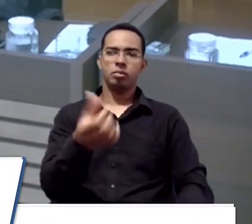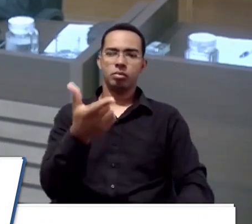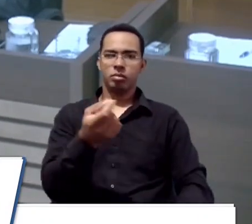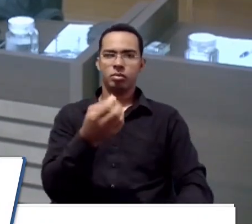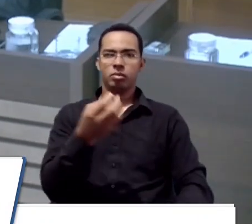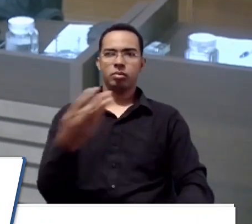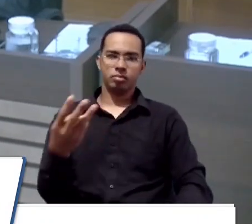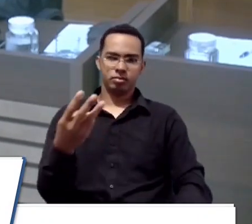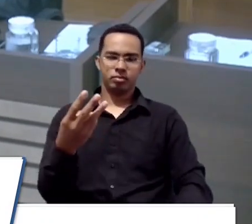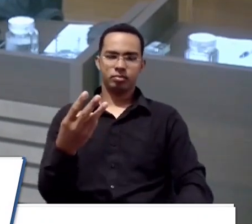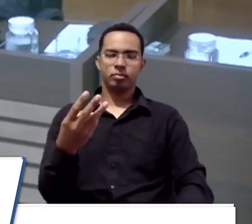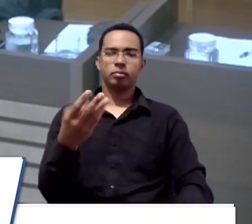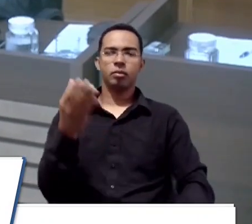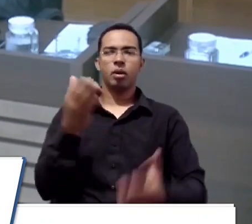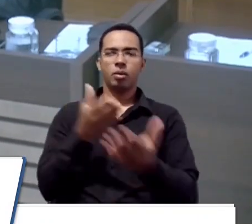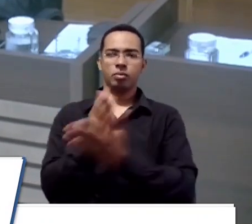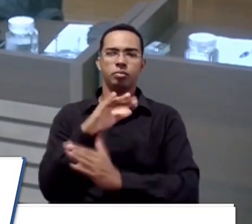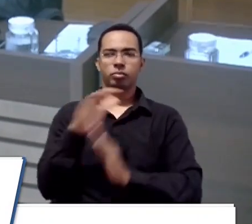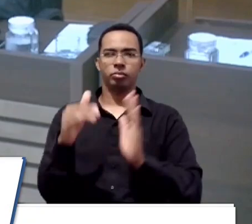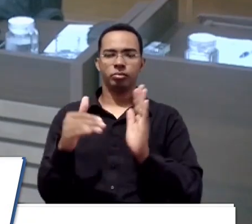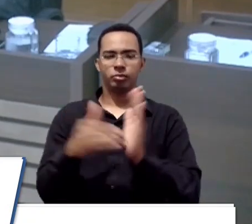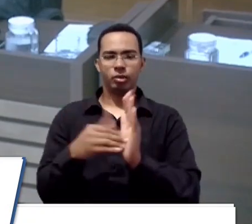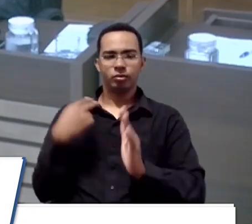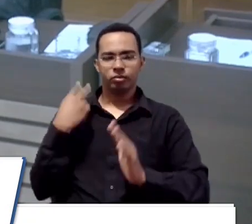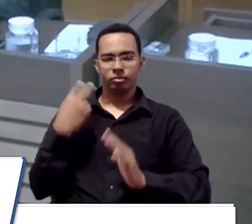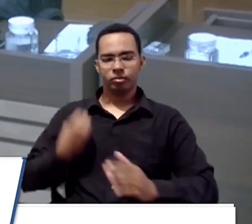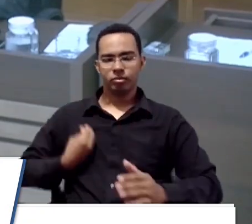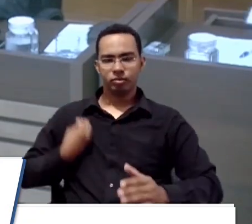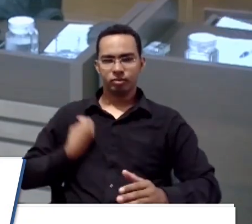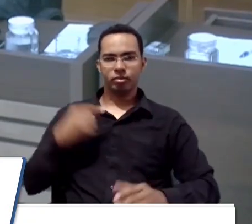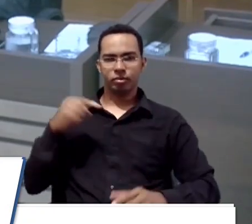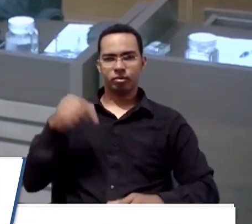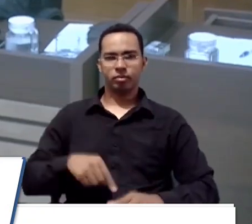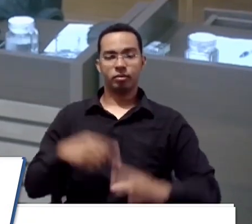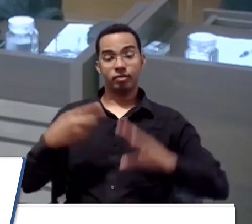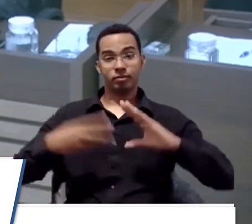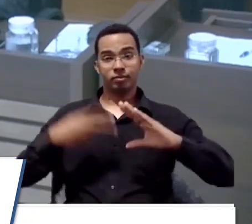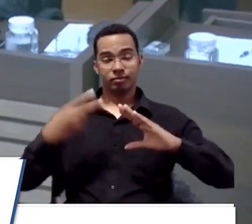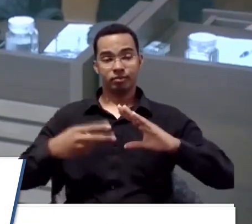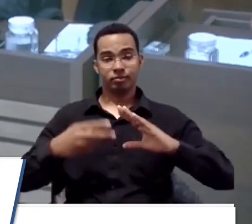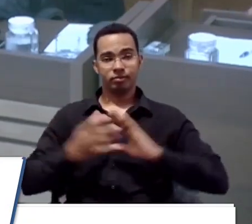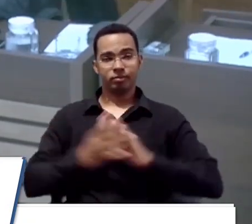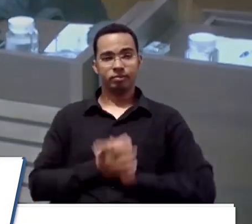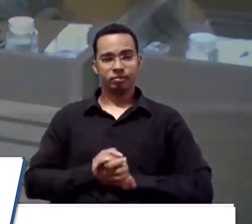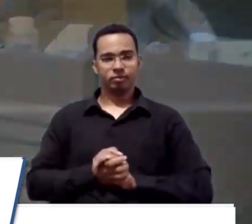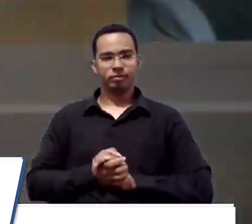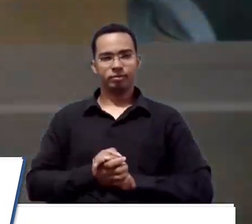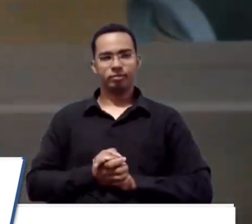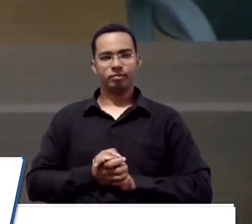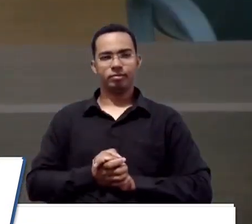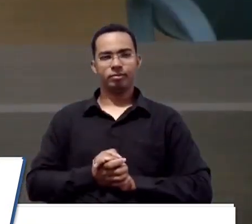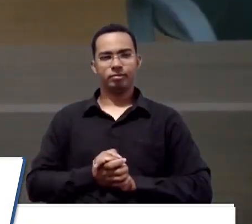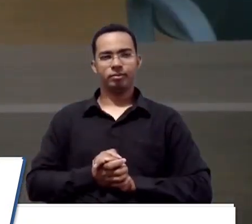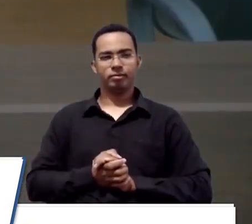2023, aprovada por unanimidade em sessão ordinária desta Câmara Municipal.